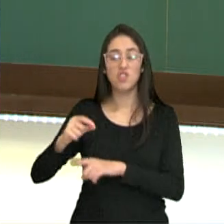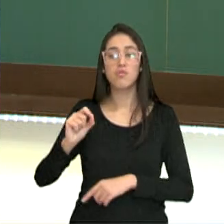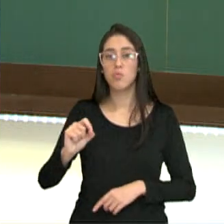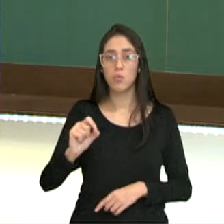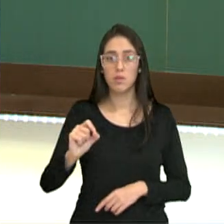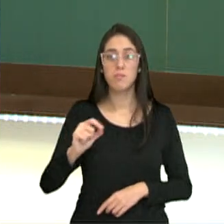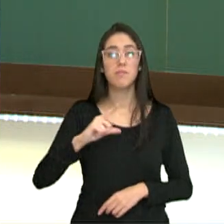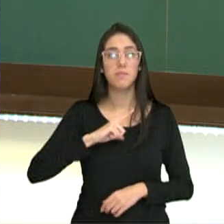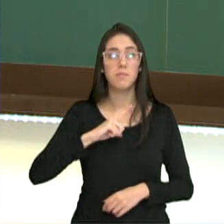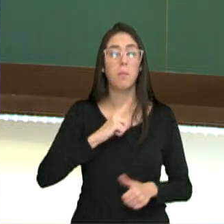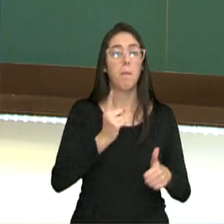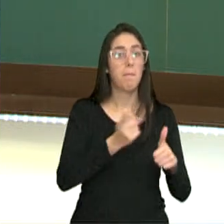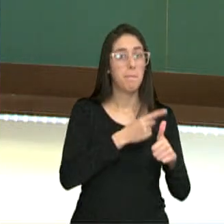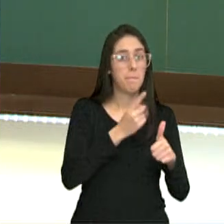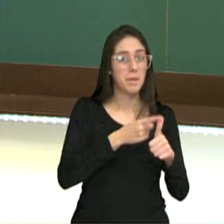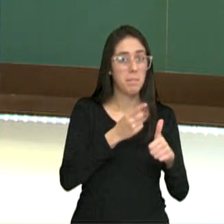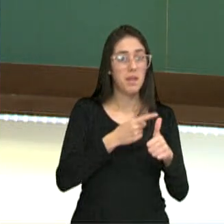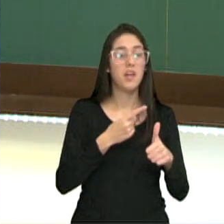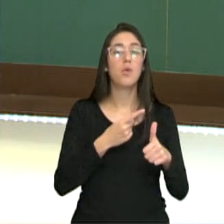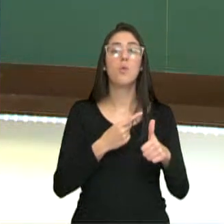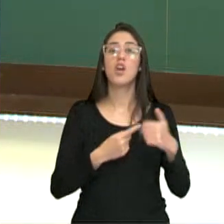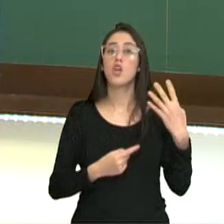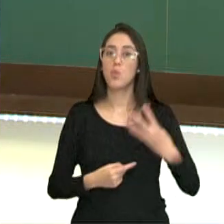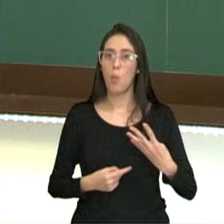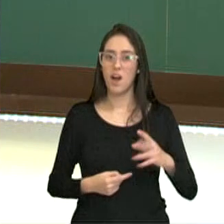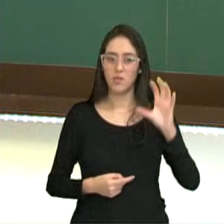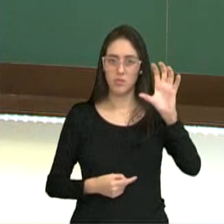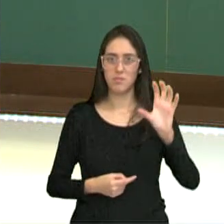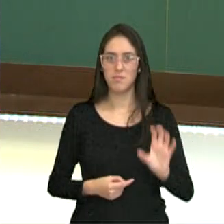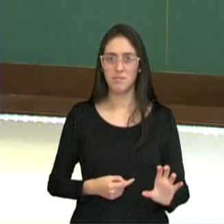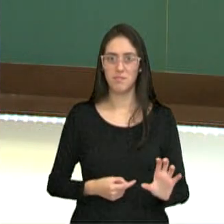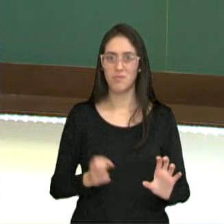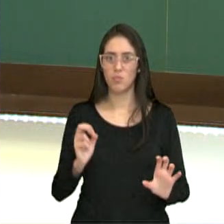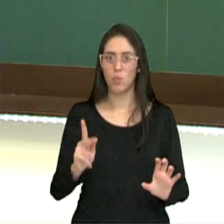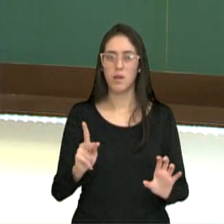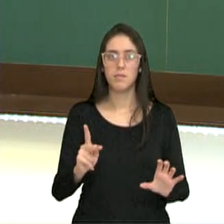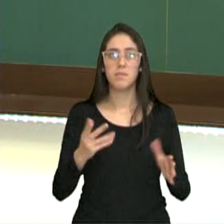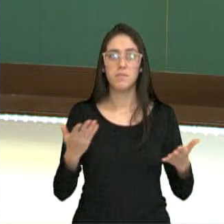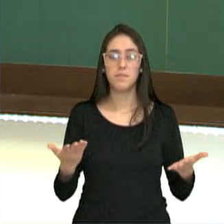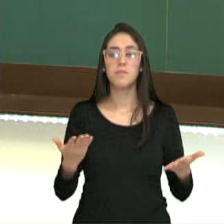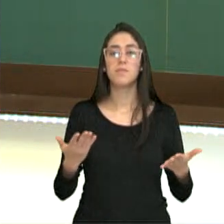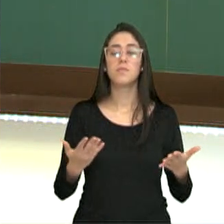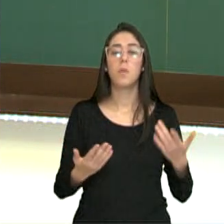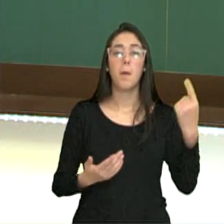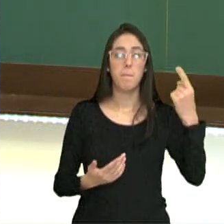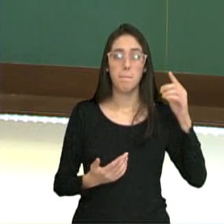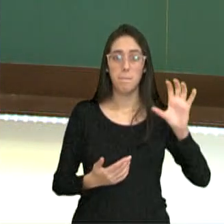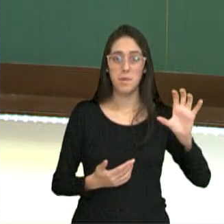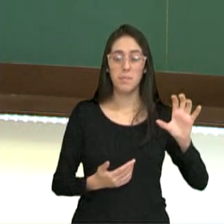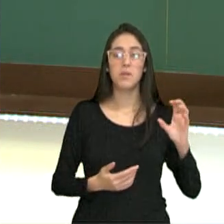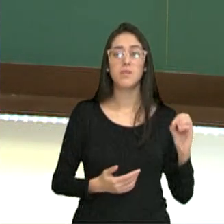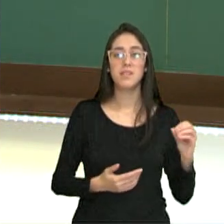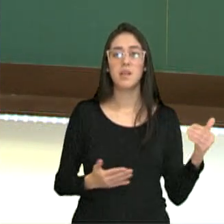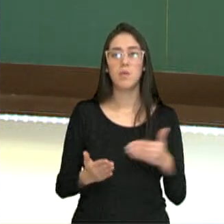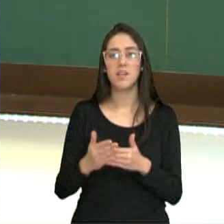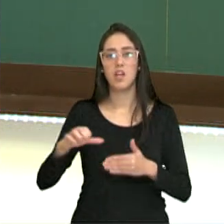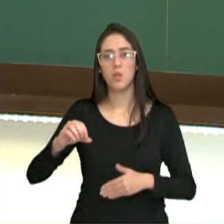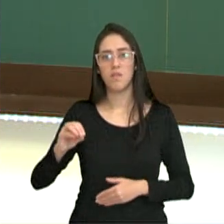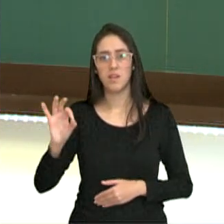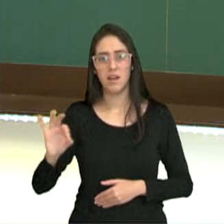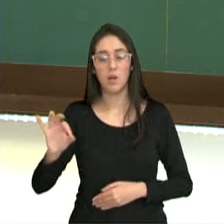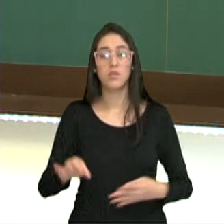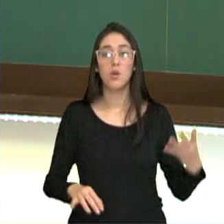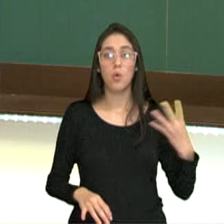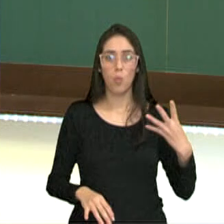no primeiro e no quarto quadrante. Então, no primeiro, compreende entre 0 e 90 graus e no